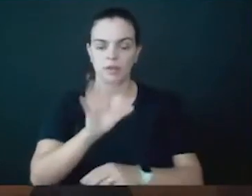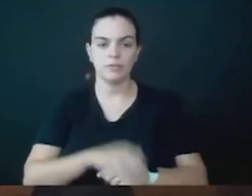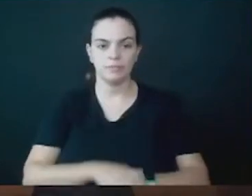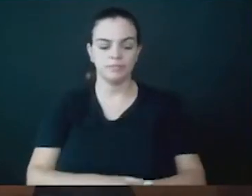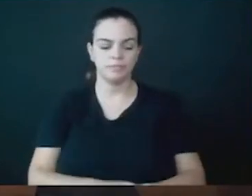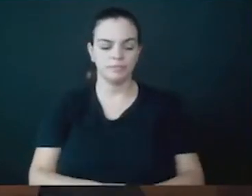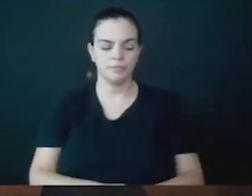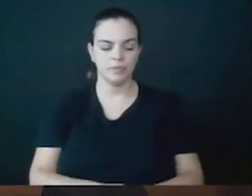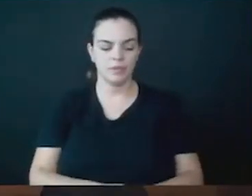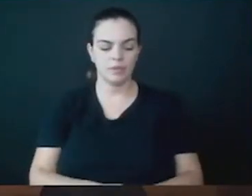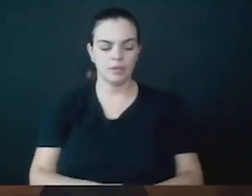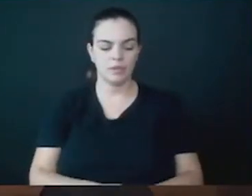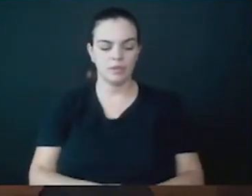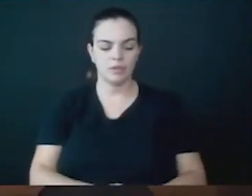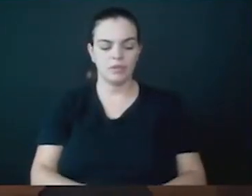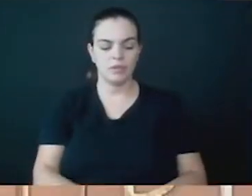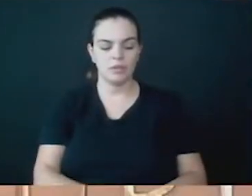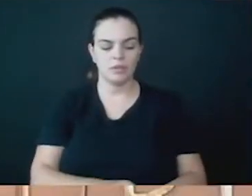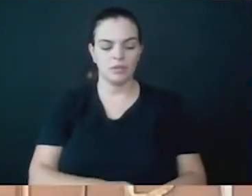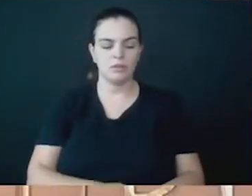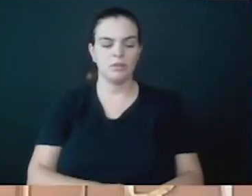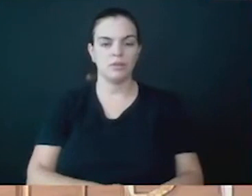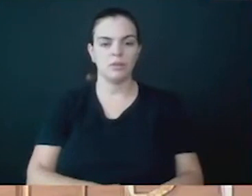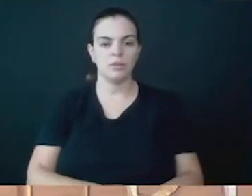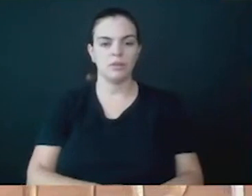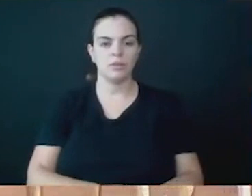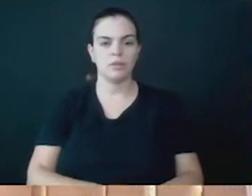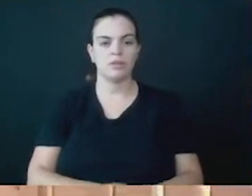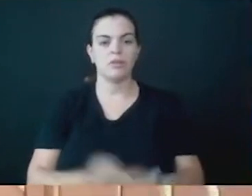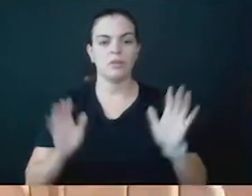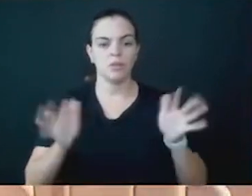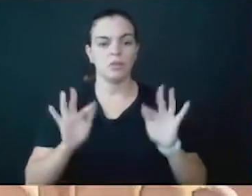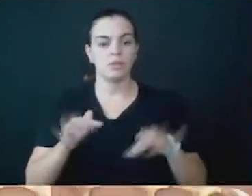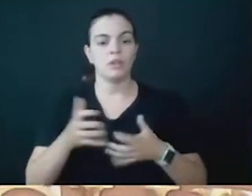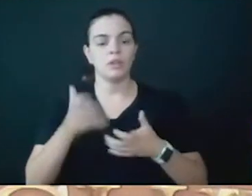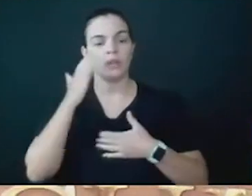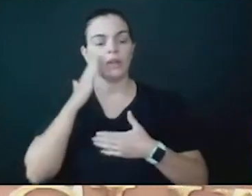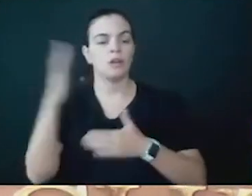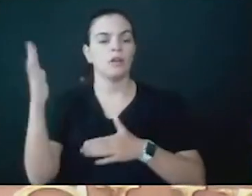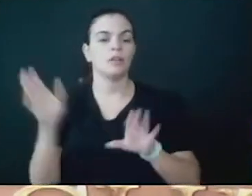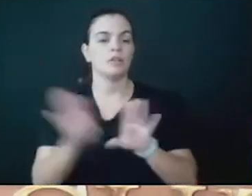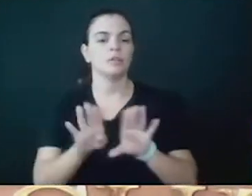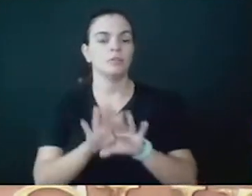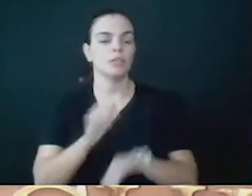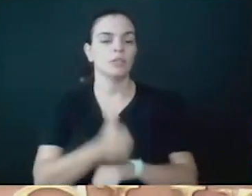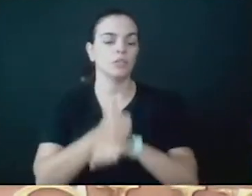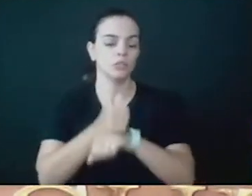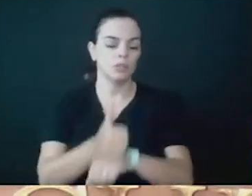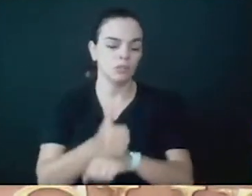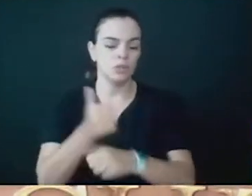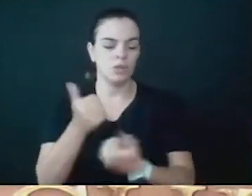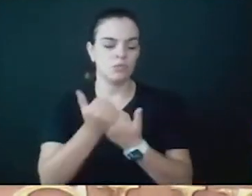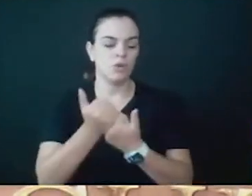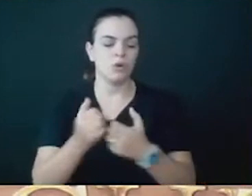Perfeito. Então, nós, passando já para o encerramento, eu queria fazer alguns agradecimentos aqui à diretoria de apoio às